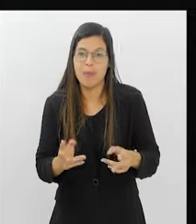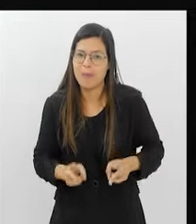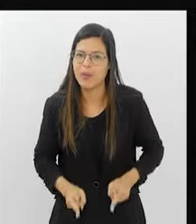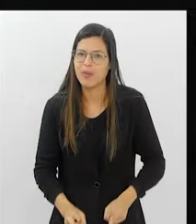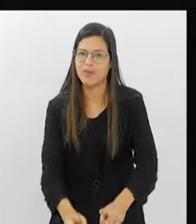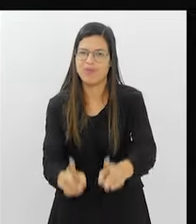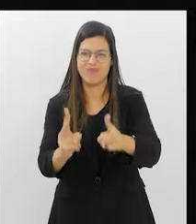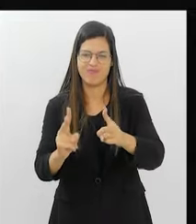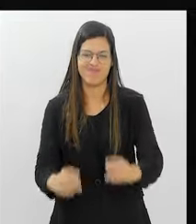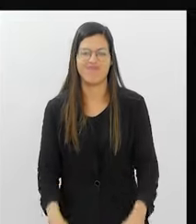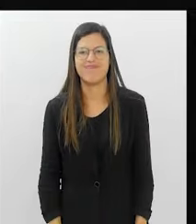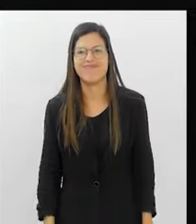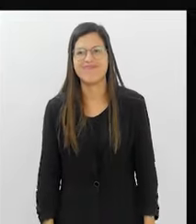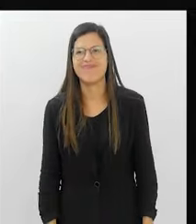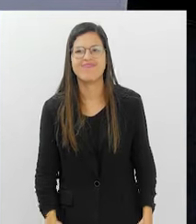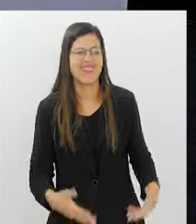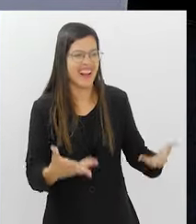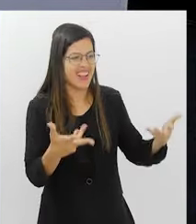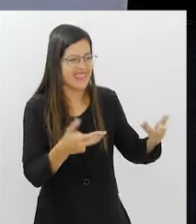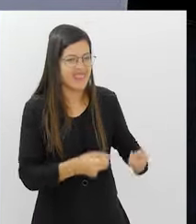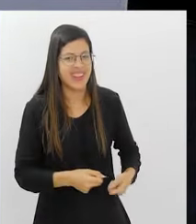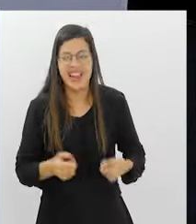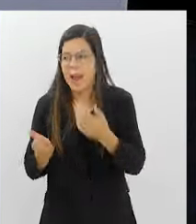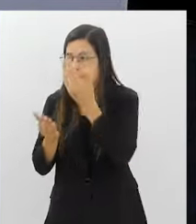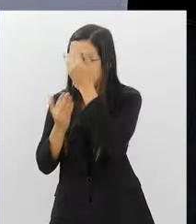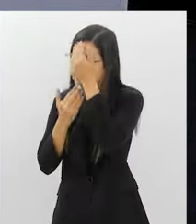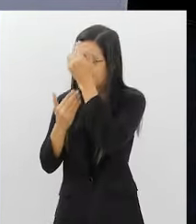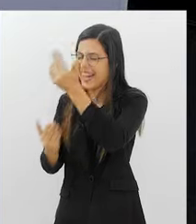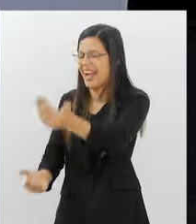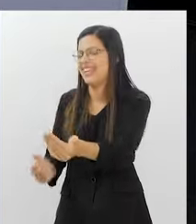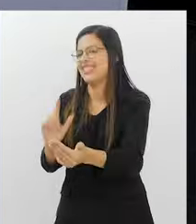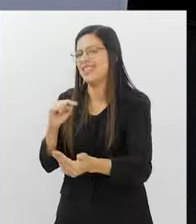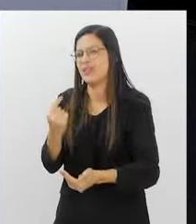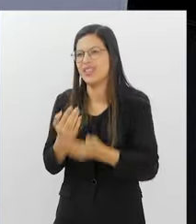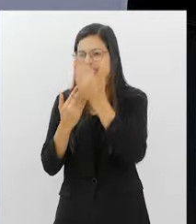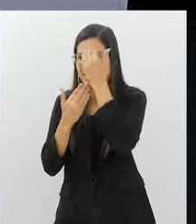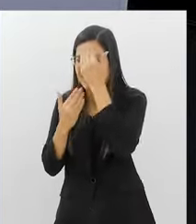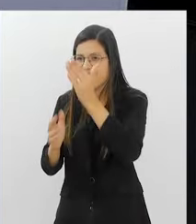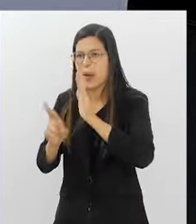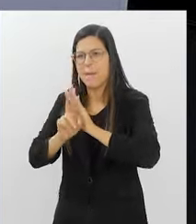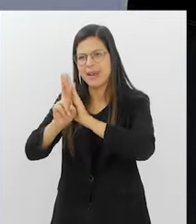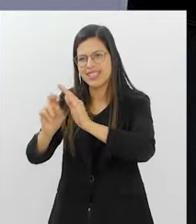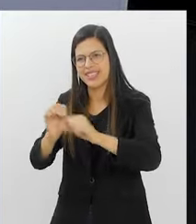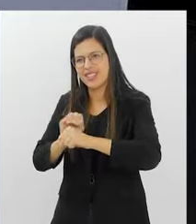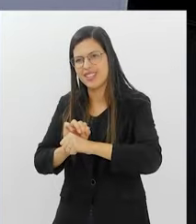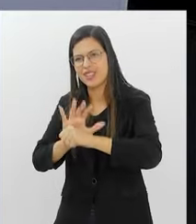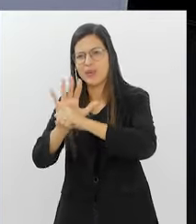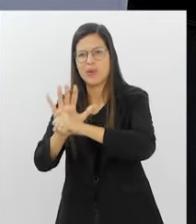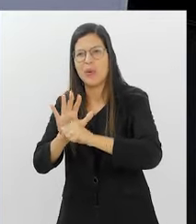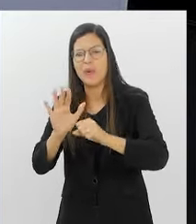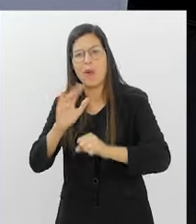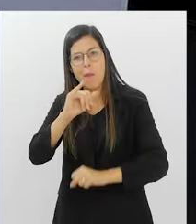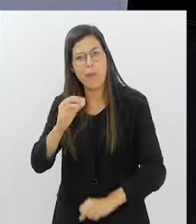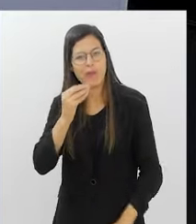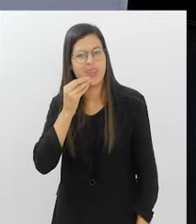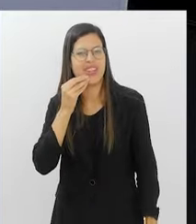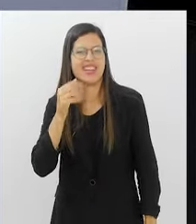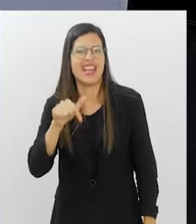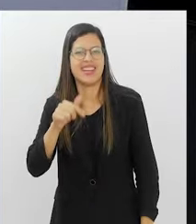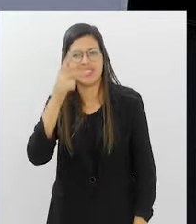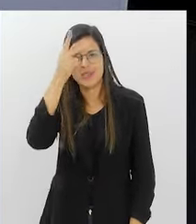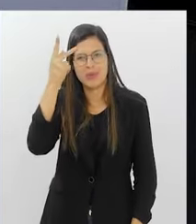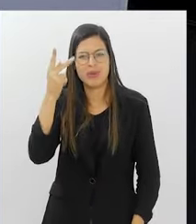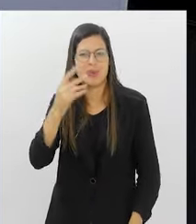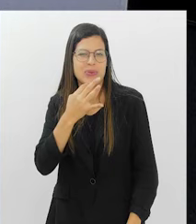chão para seguir que maravilha e obrigada tá Obrigada nós agradecemos em nome da Tijuca essa oportunidade do público